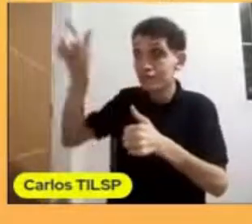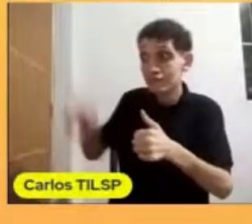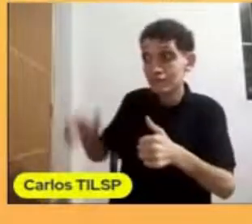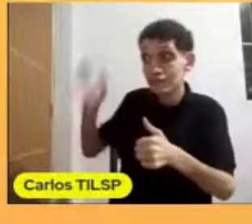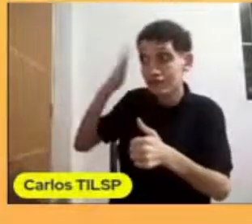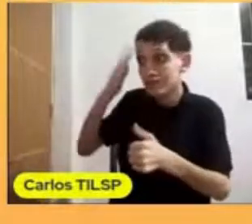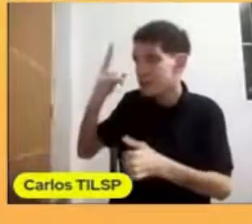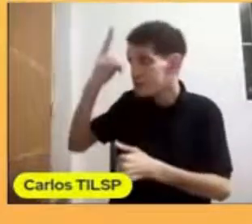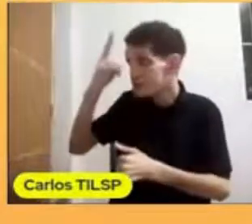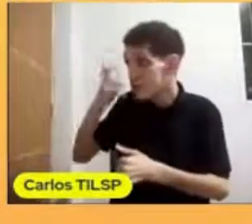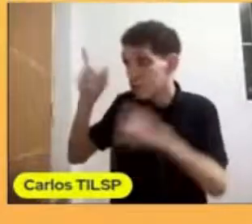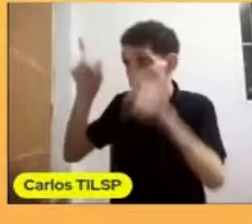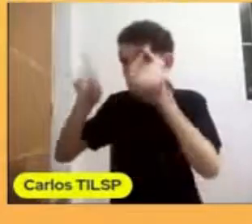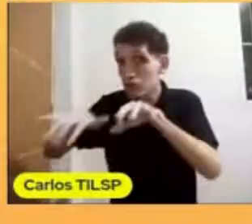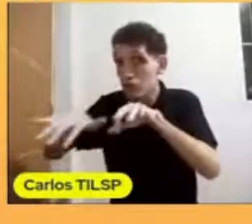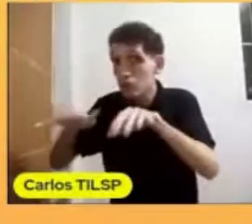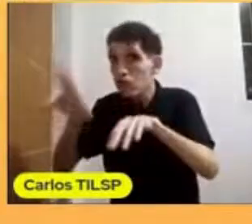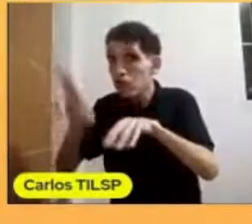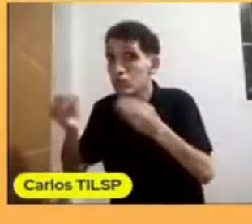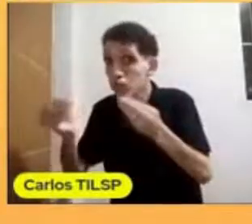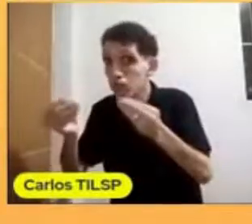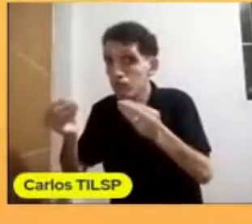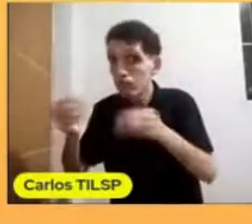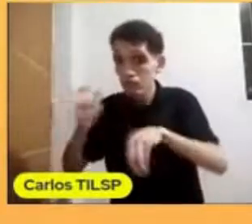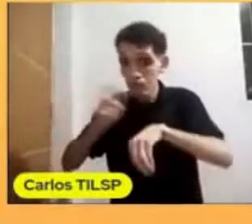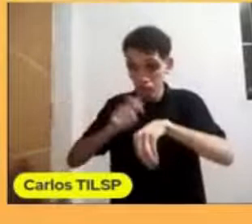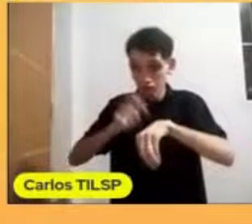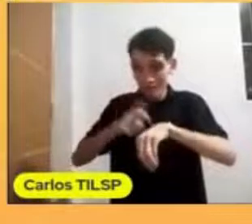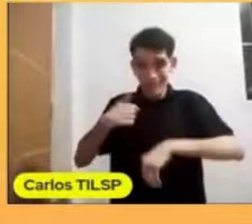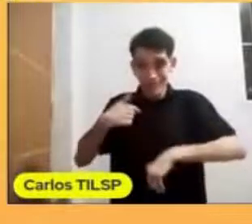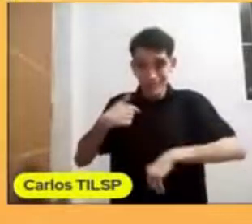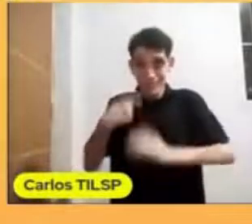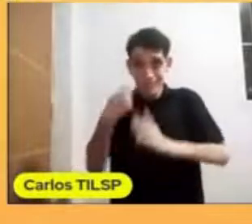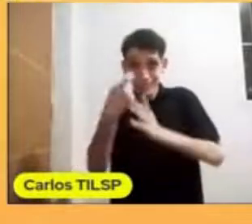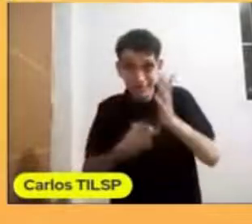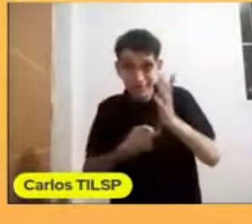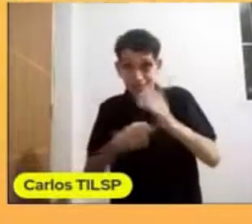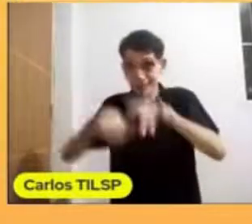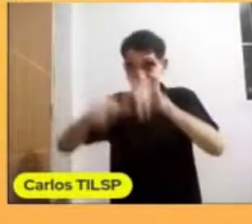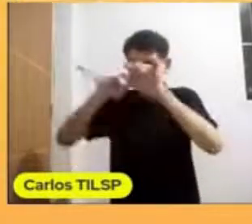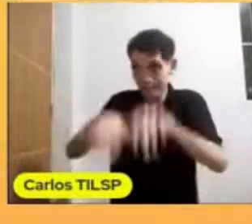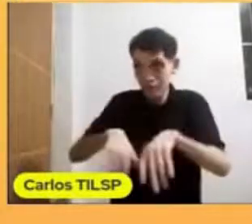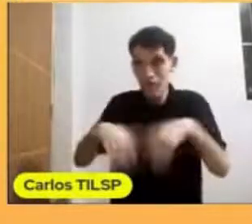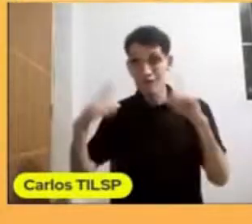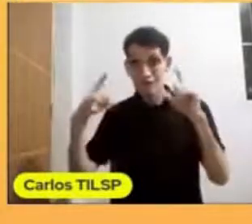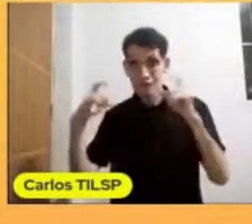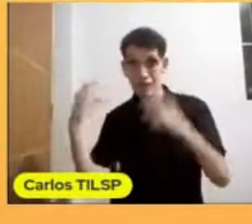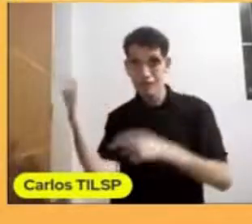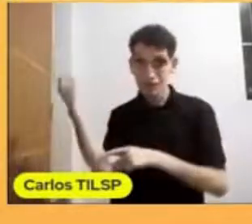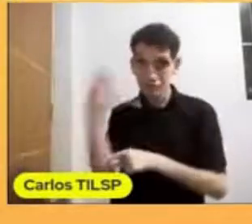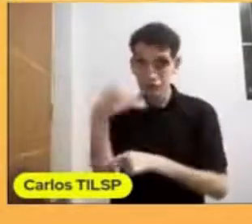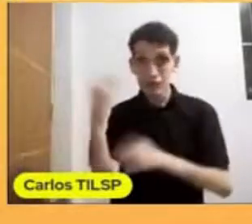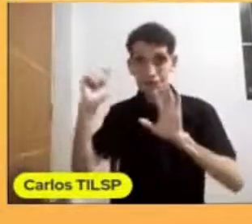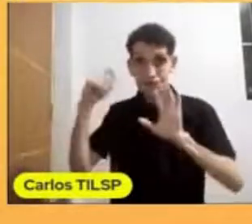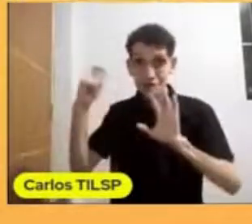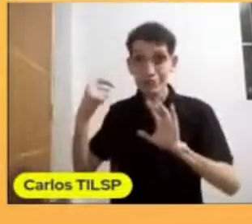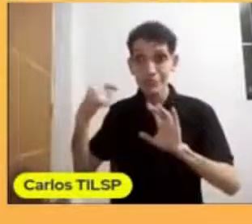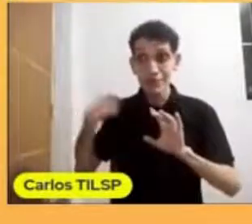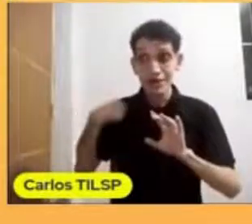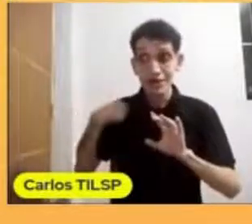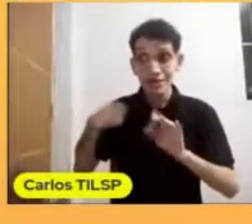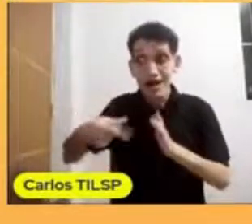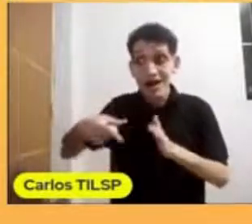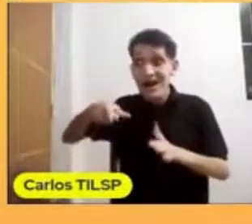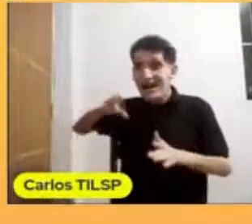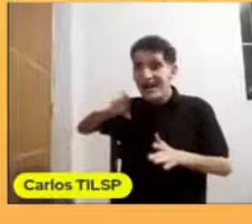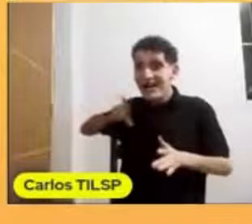qualquer serviço digital, eu já vou pensar nesse público. Né? Então, eu já vou colocar a minha ação com relação